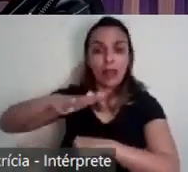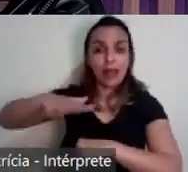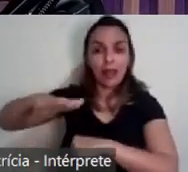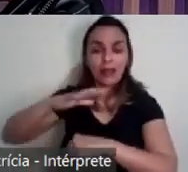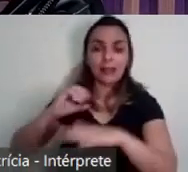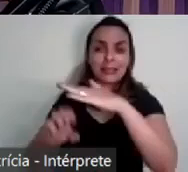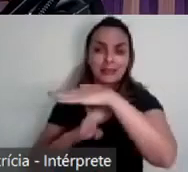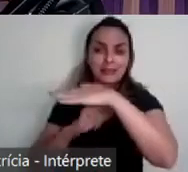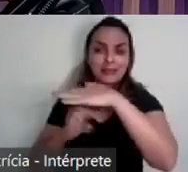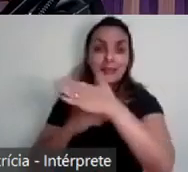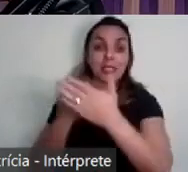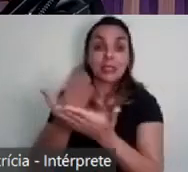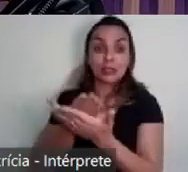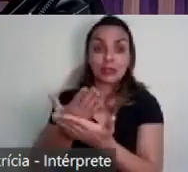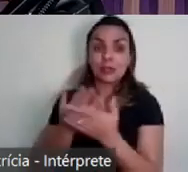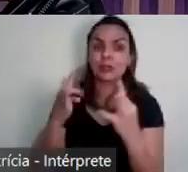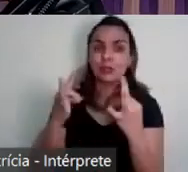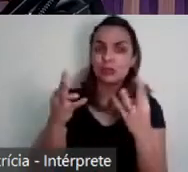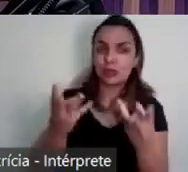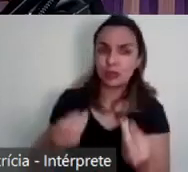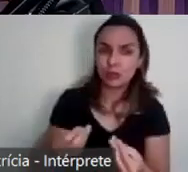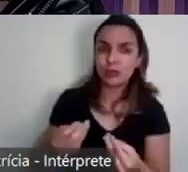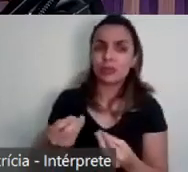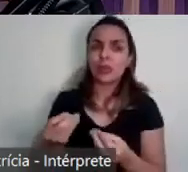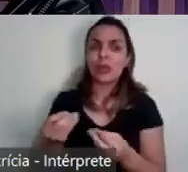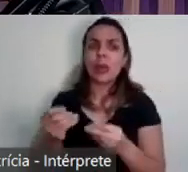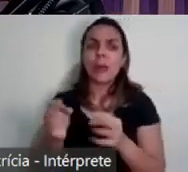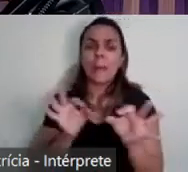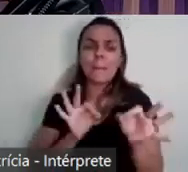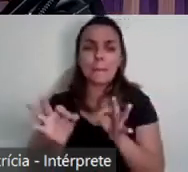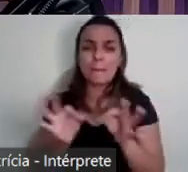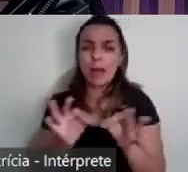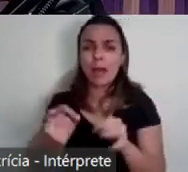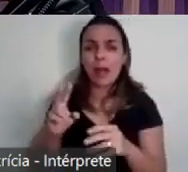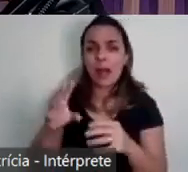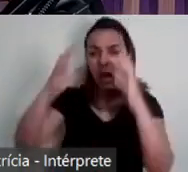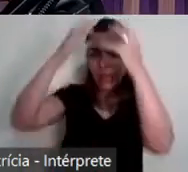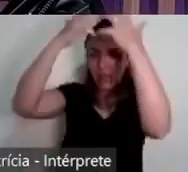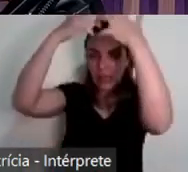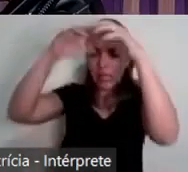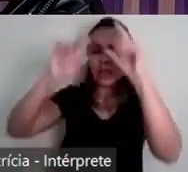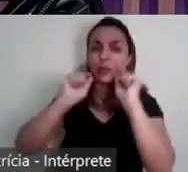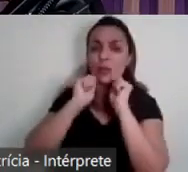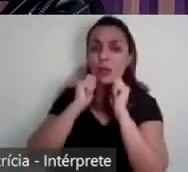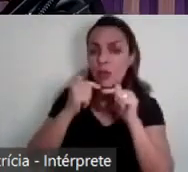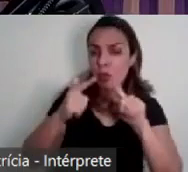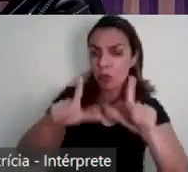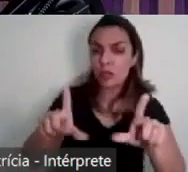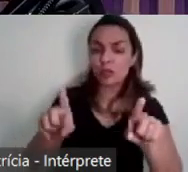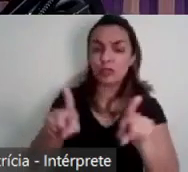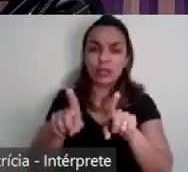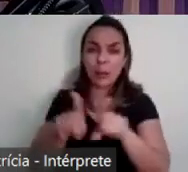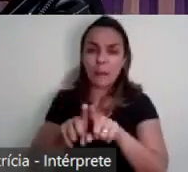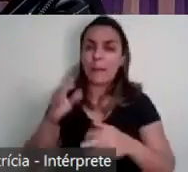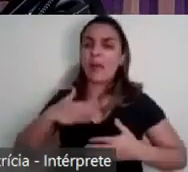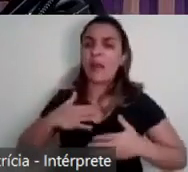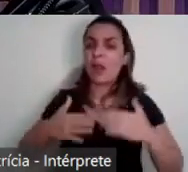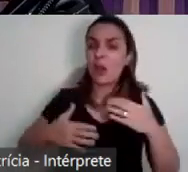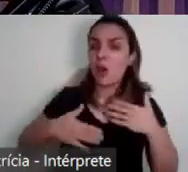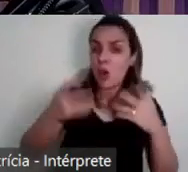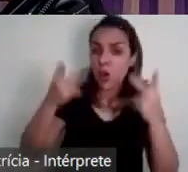negócios estudei toda a parte de Coaching e programação neurolinguística e hipnose Clínica Análise de perfil comportamental